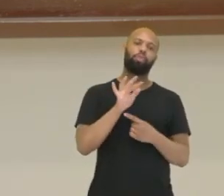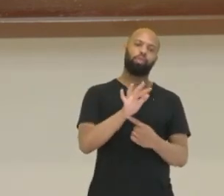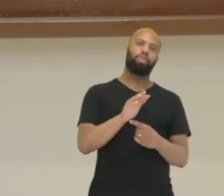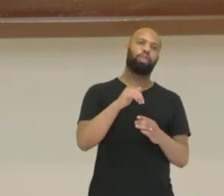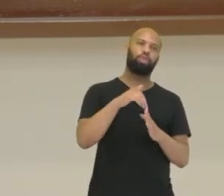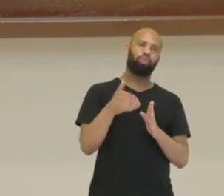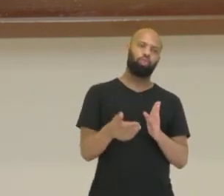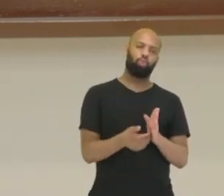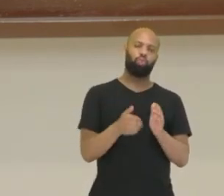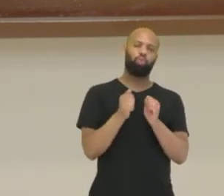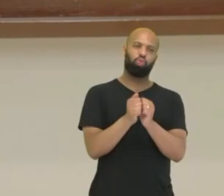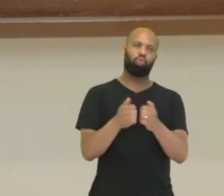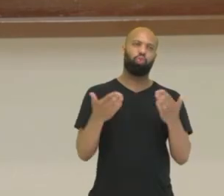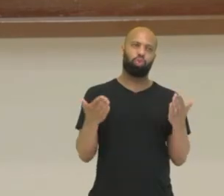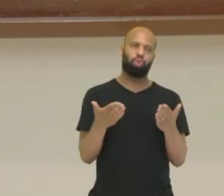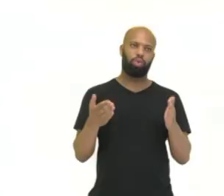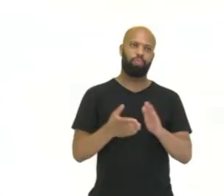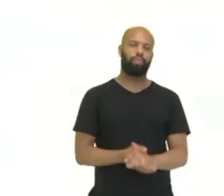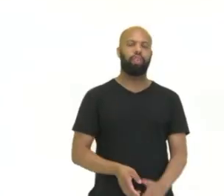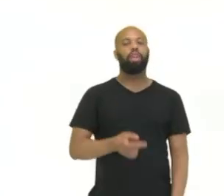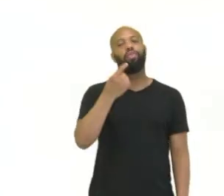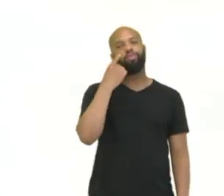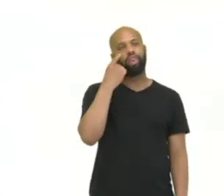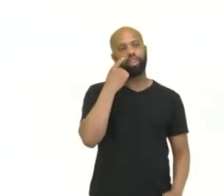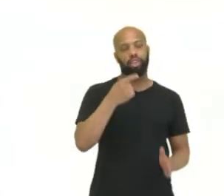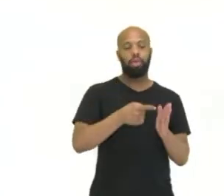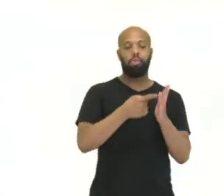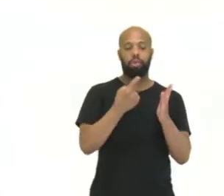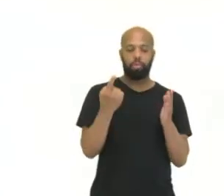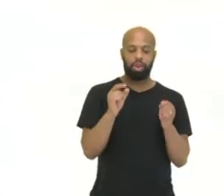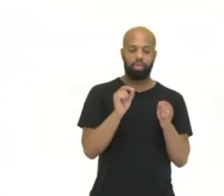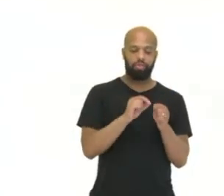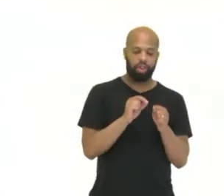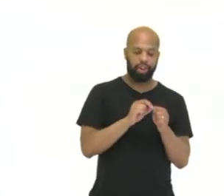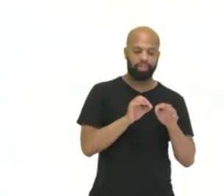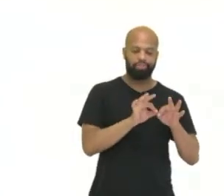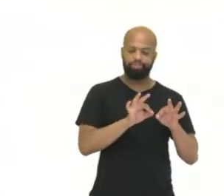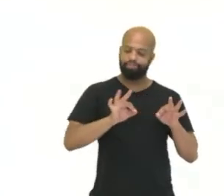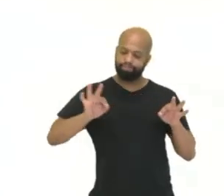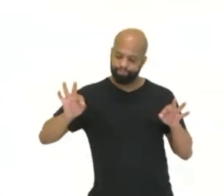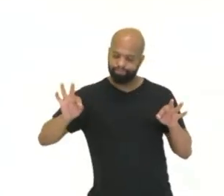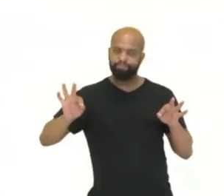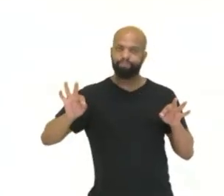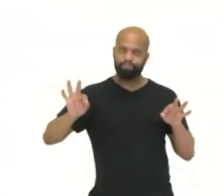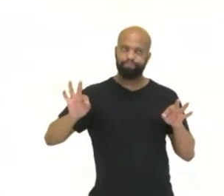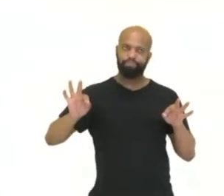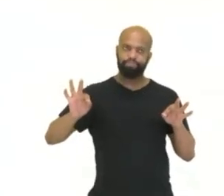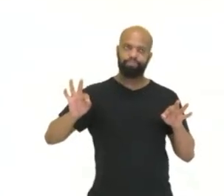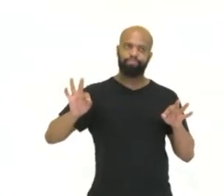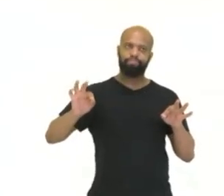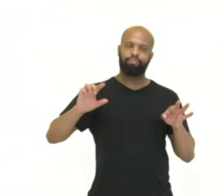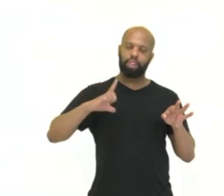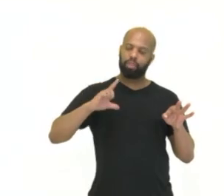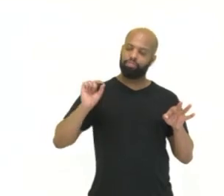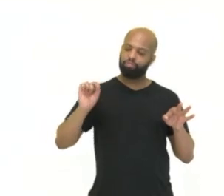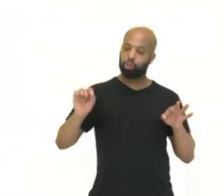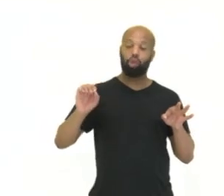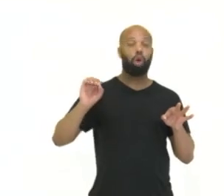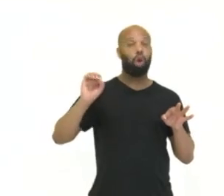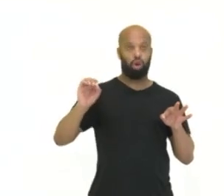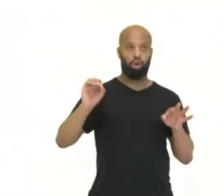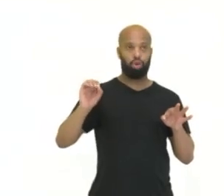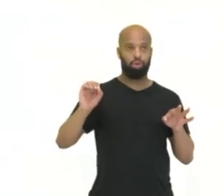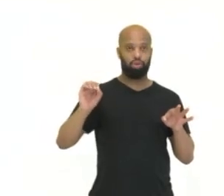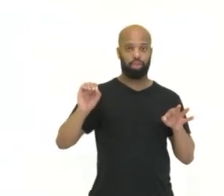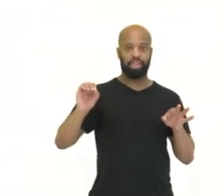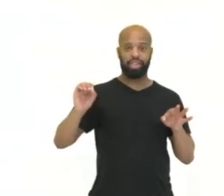vez. Ó. Nós vamos desenhar uma retinha, certo? E nessa reta eu vou marcar o ponto O, que vai ser o